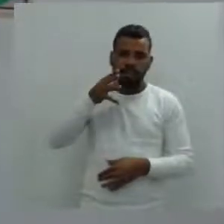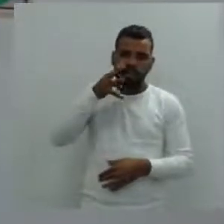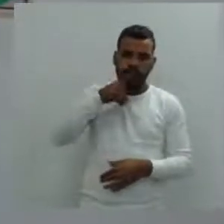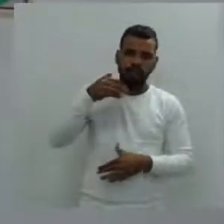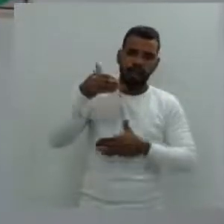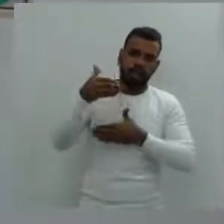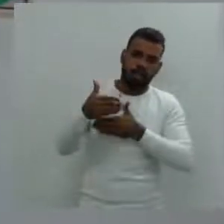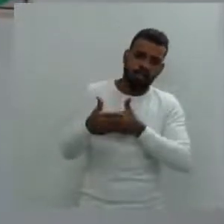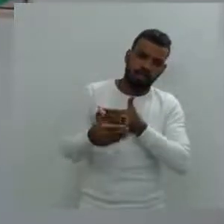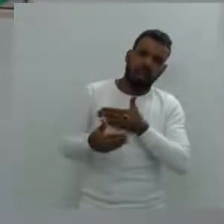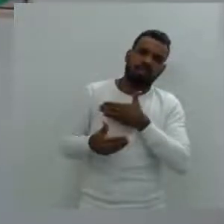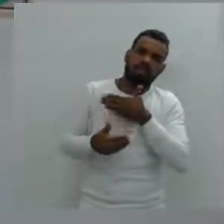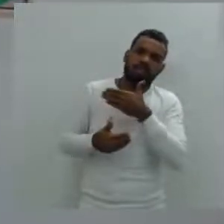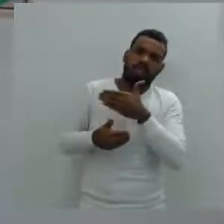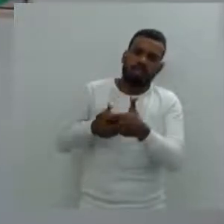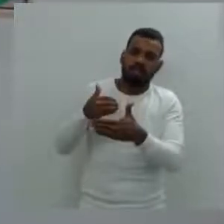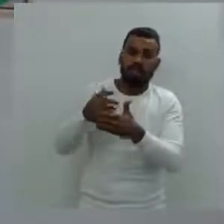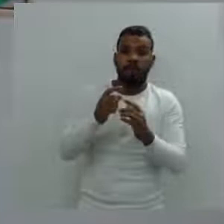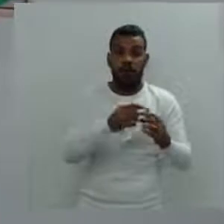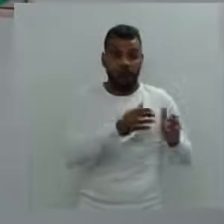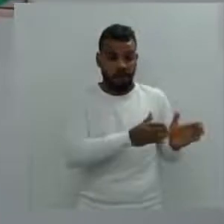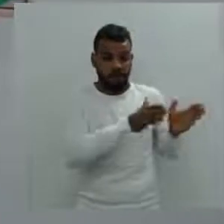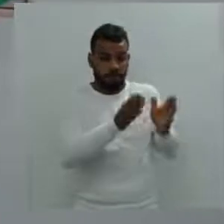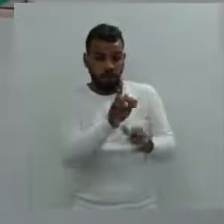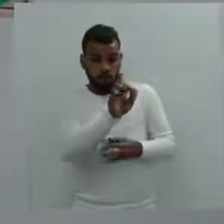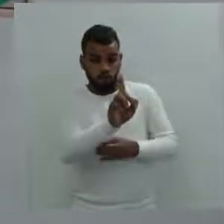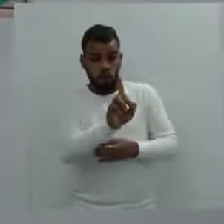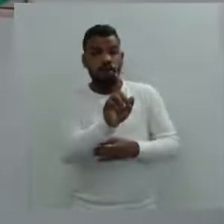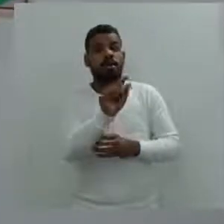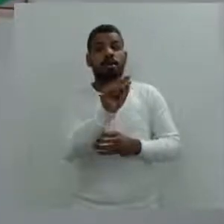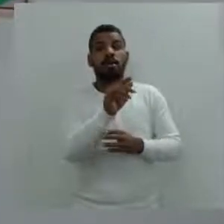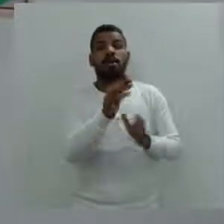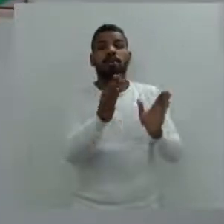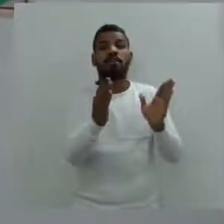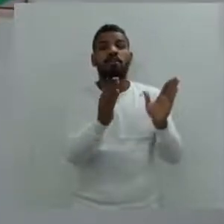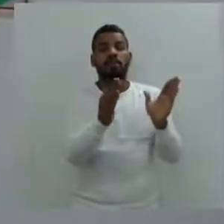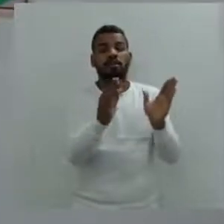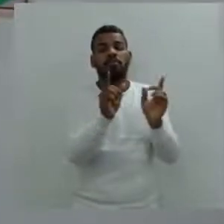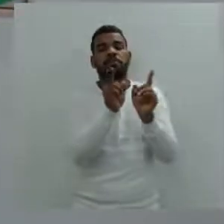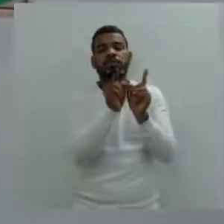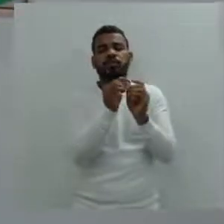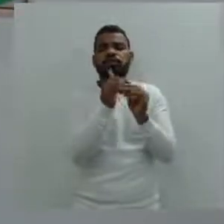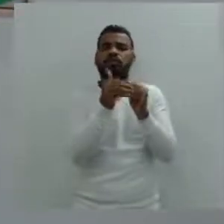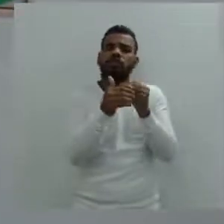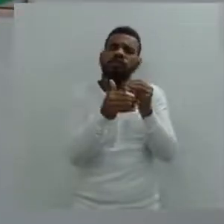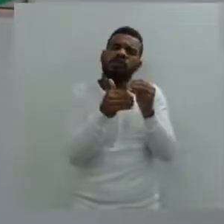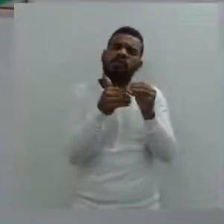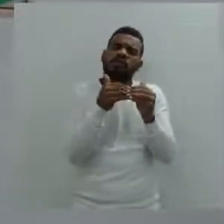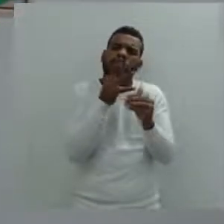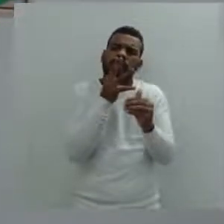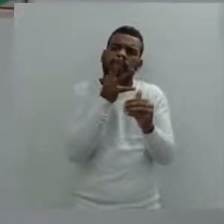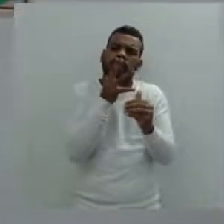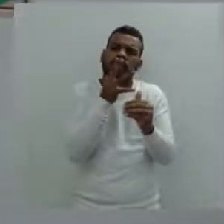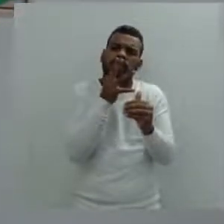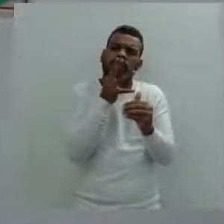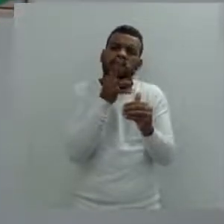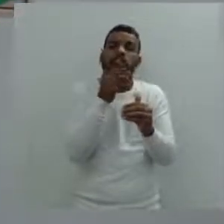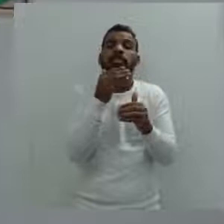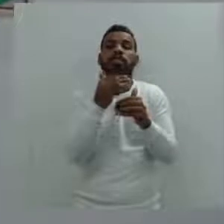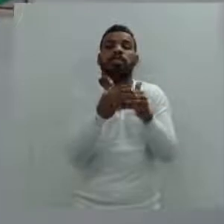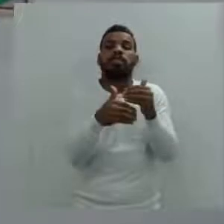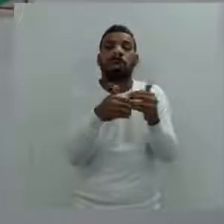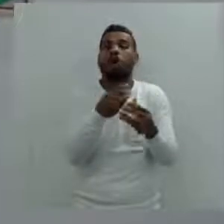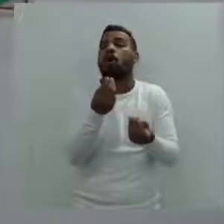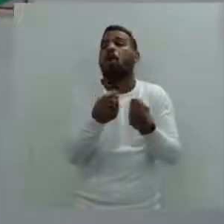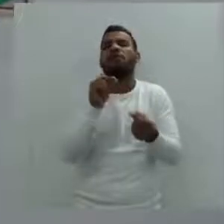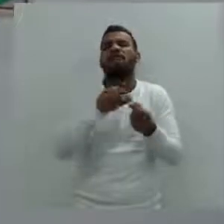A princípio, a primeira fase vai ser ainda a fase, né, bem pequena, devagar e lenta. E como é que vai funcionar